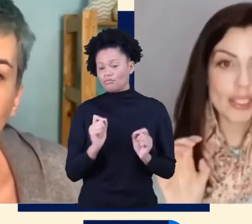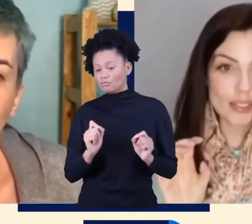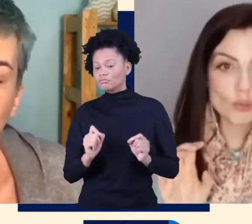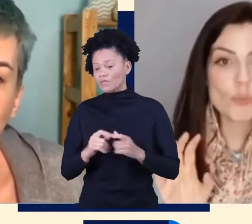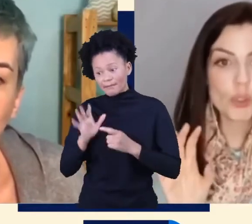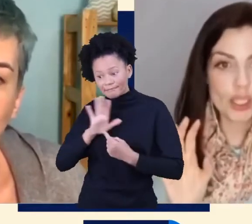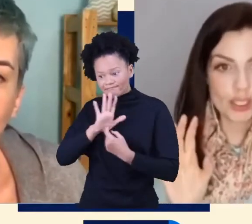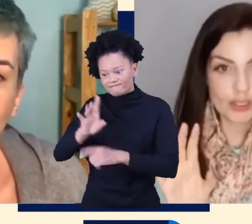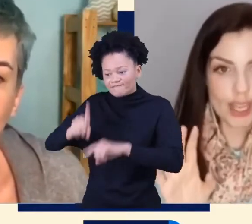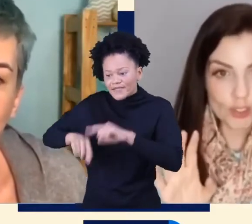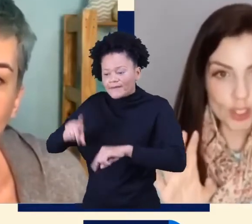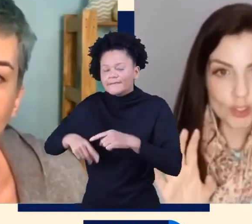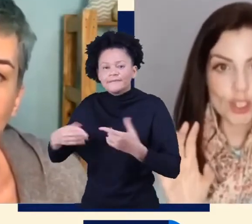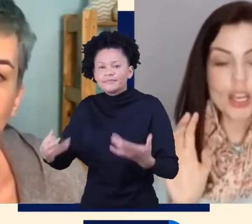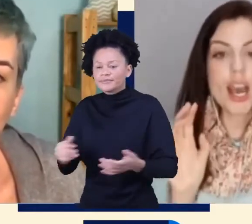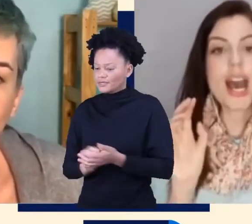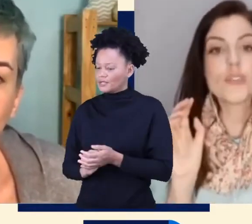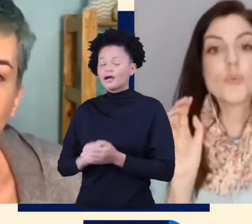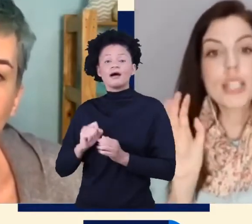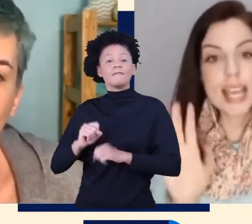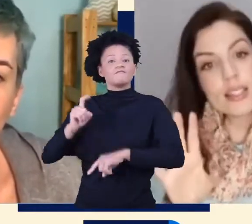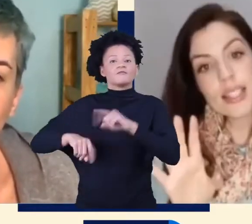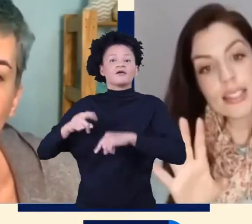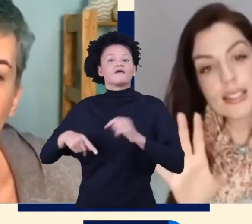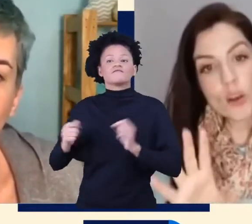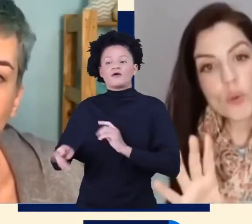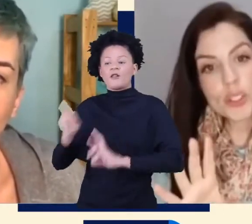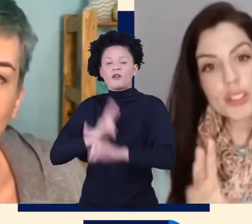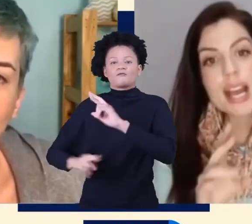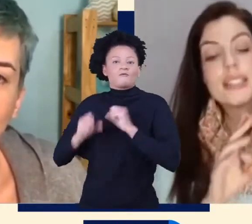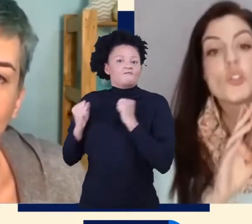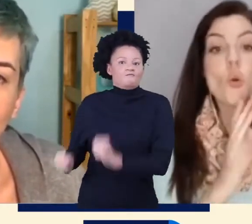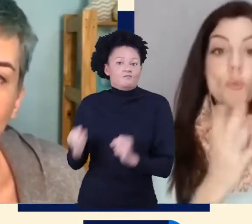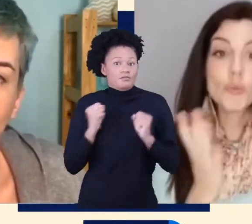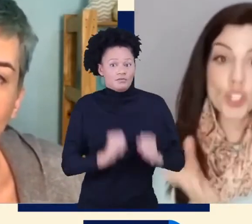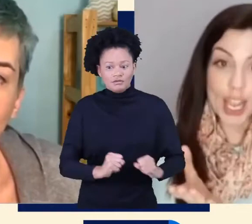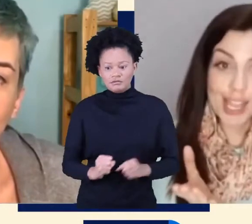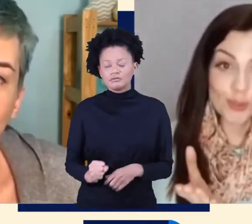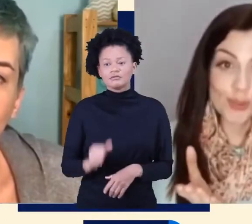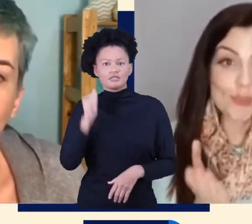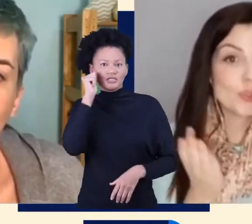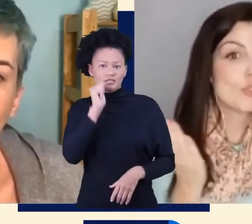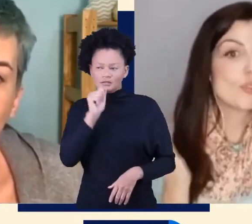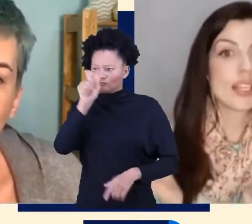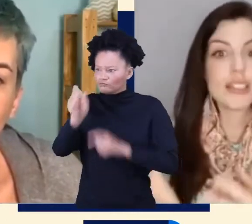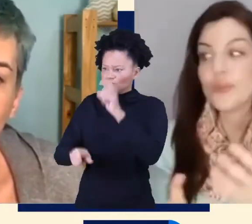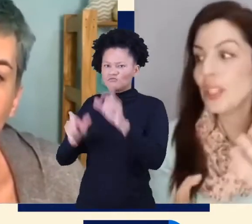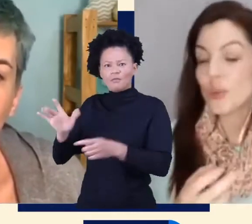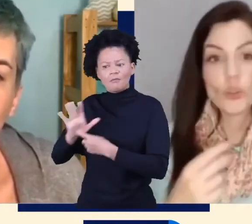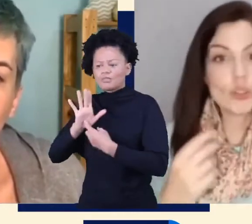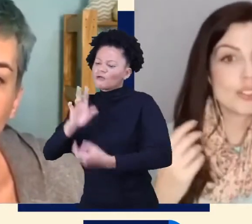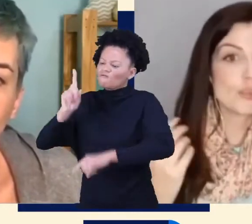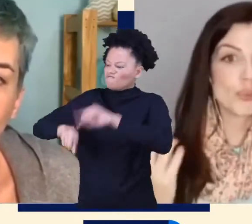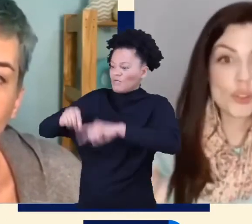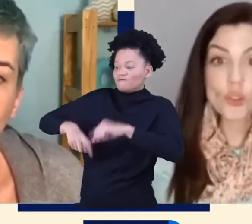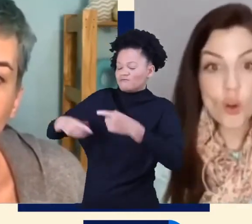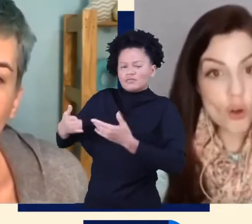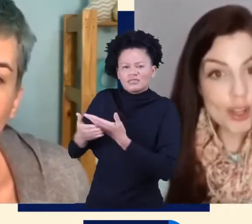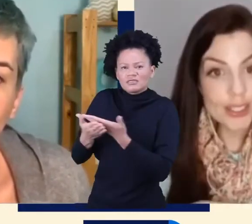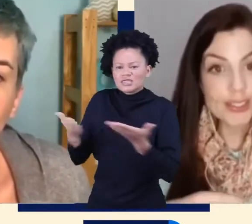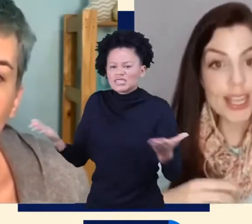uma relação de poder, tá, gente? As mulheres, elas são mostradas como objetos, é por isso que elas ficam em todas